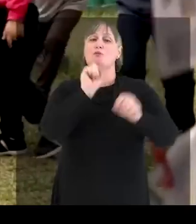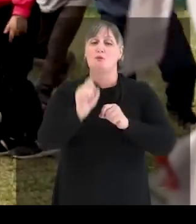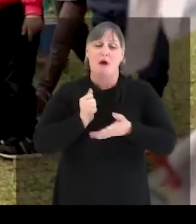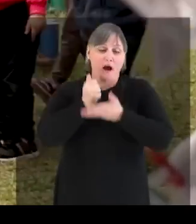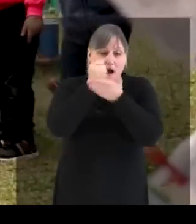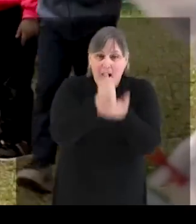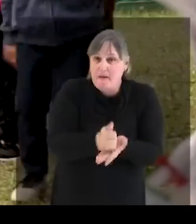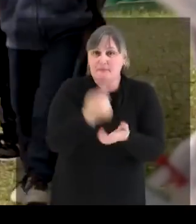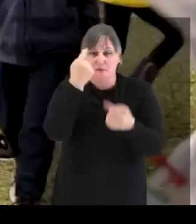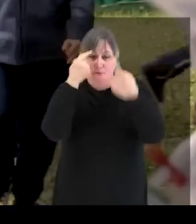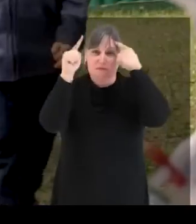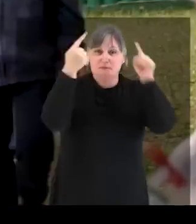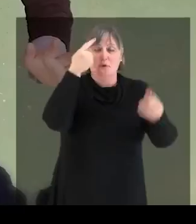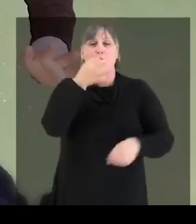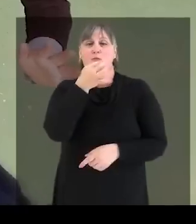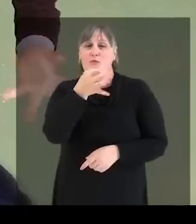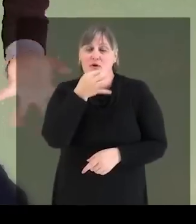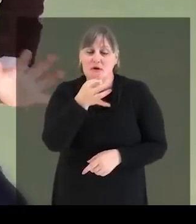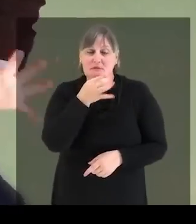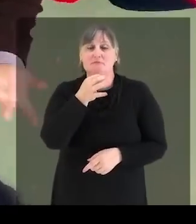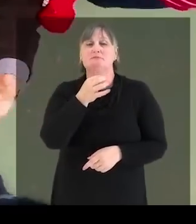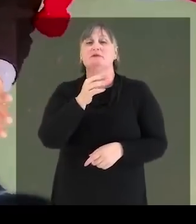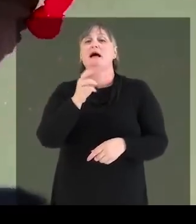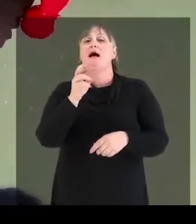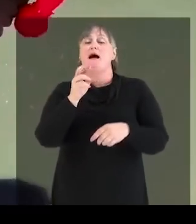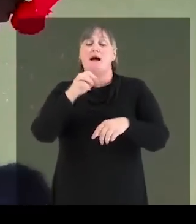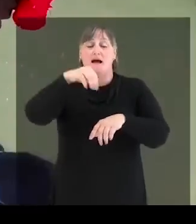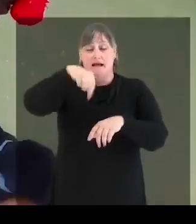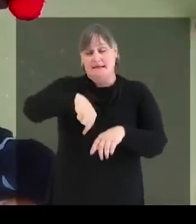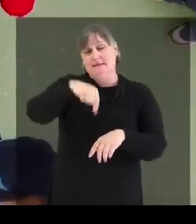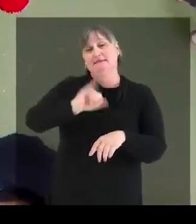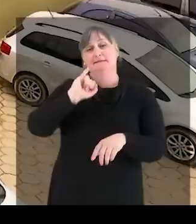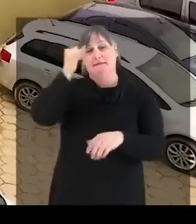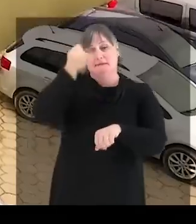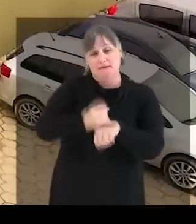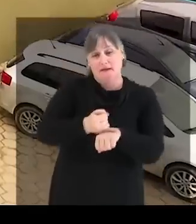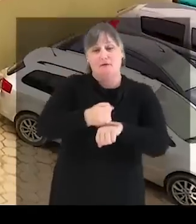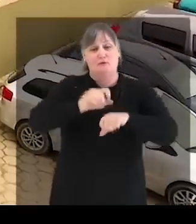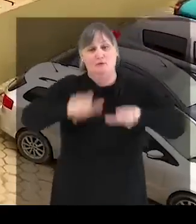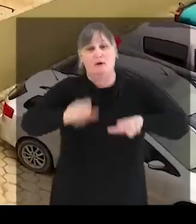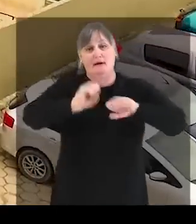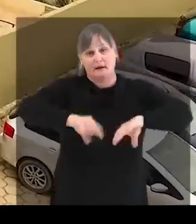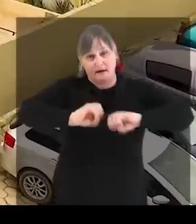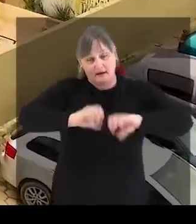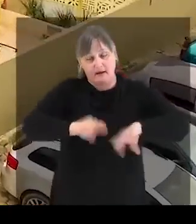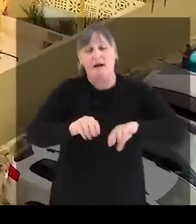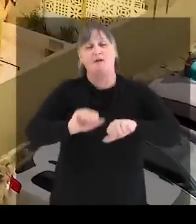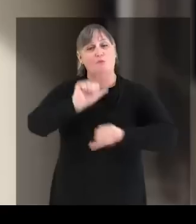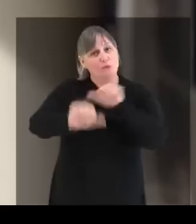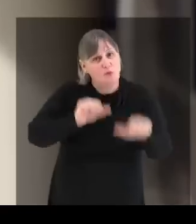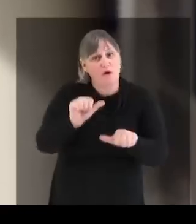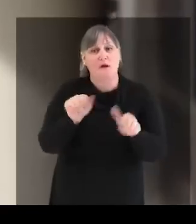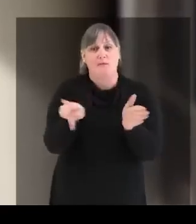esses pensamentos e opiniões, a Rede Municipal de Ensino de Joinville transformou seus espaços de educação